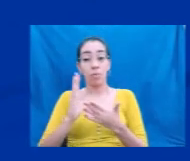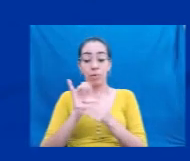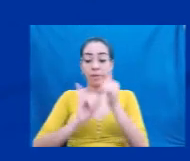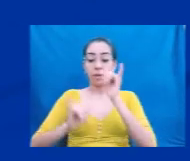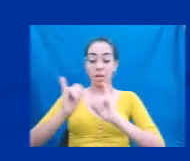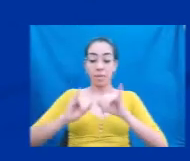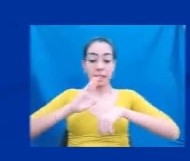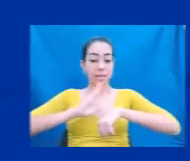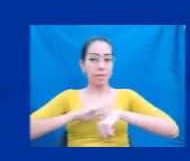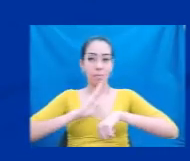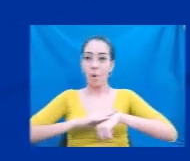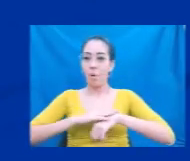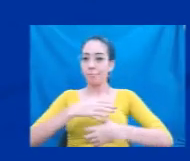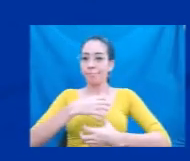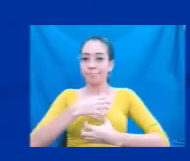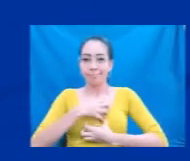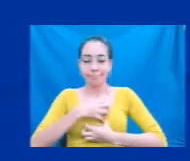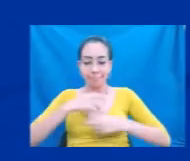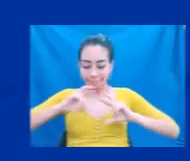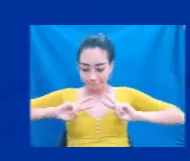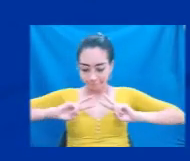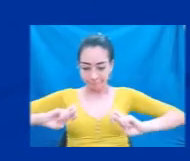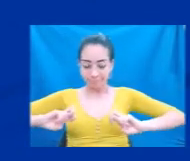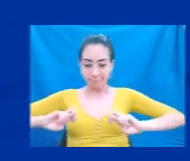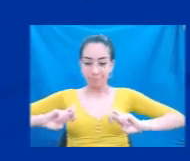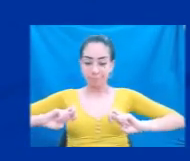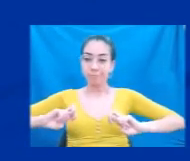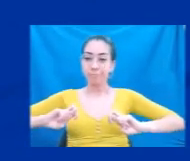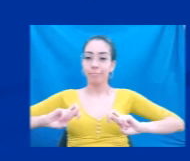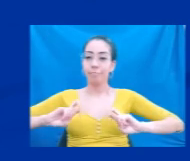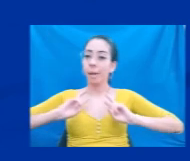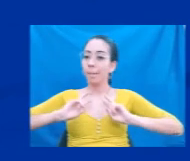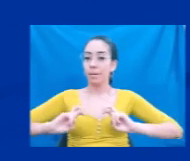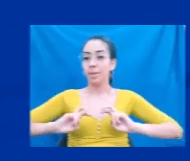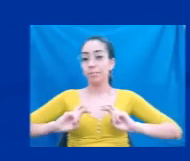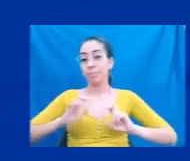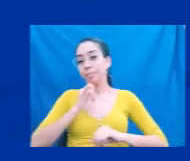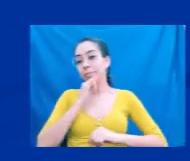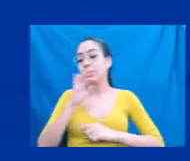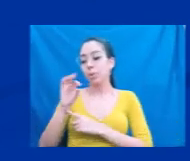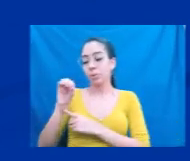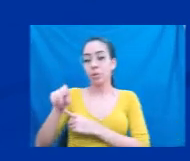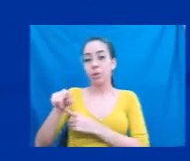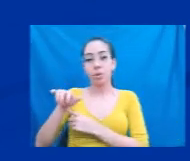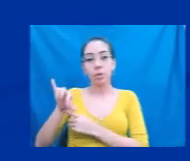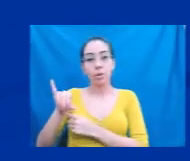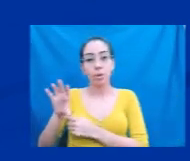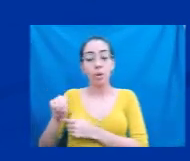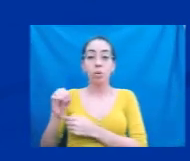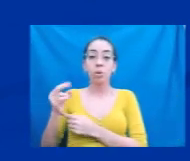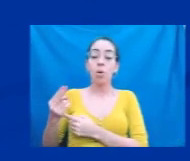caso lá de um efeito tóxico, né, por contato com o produto, pode ser um produto corrosivo, e a longo prazo existem